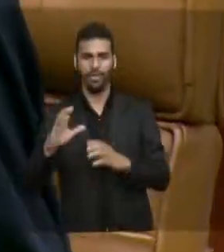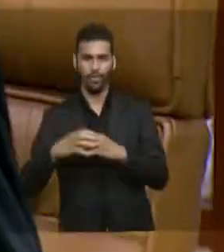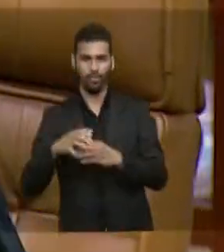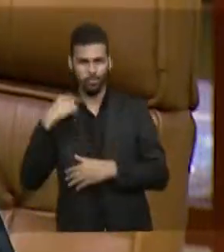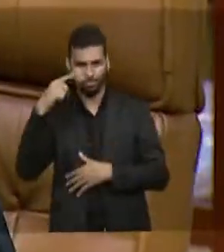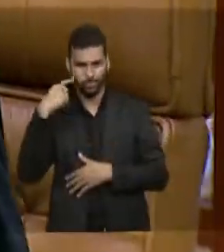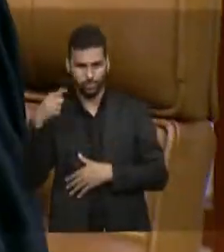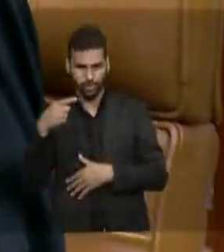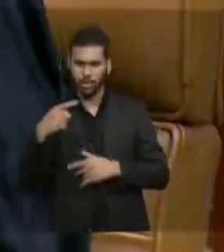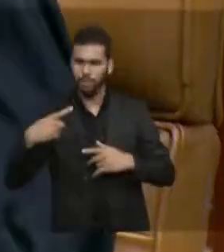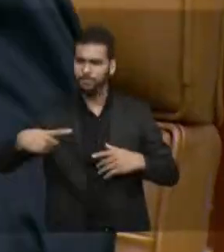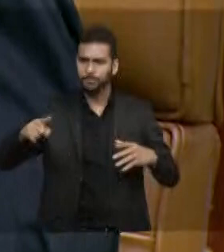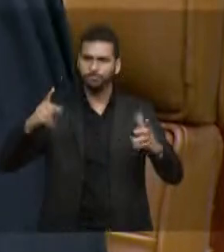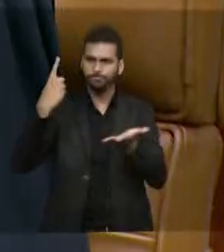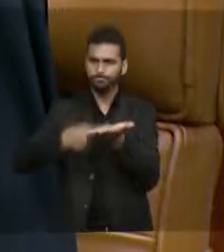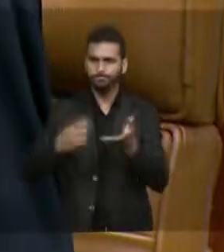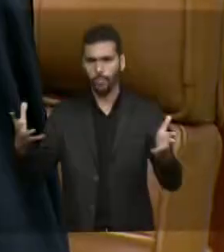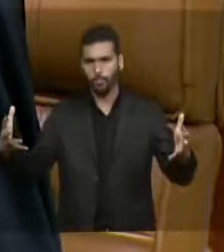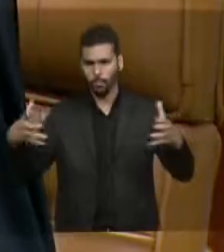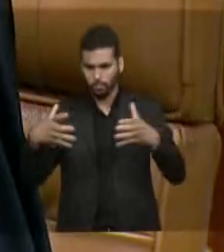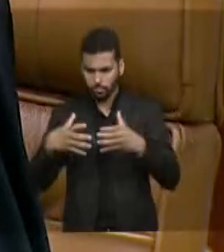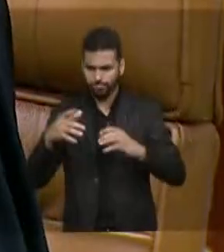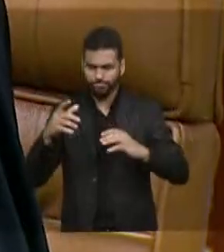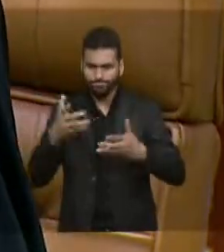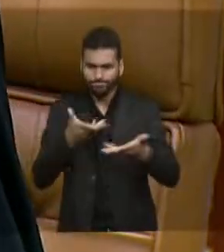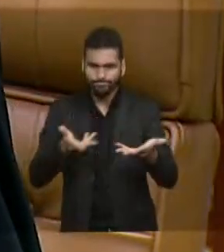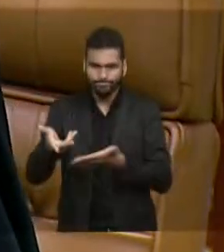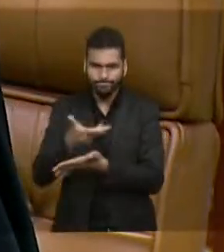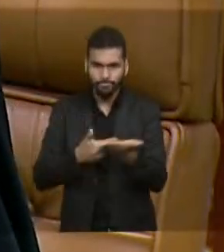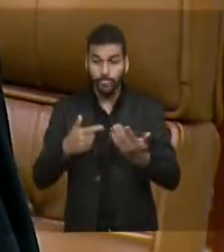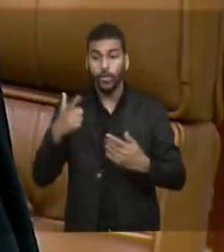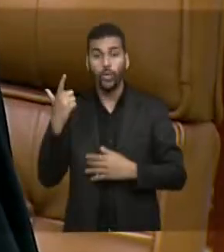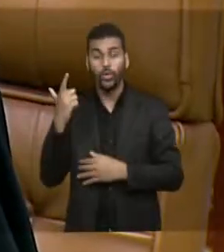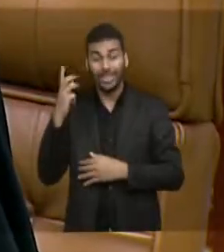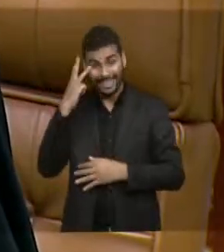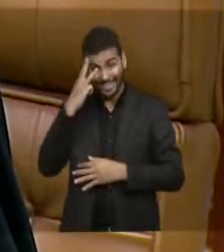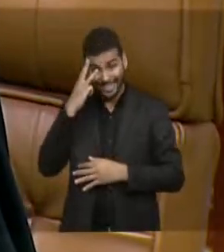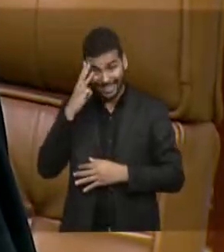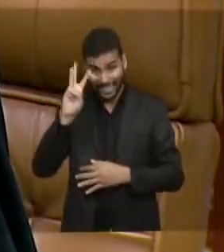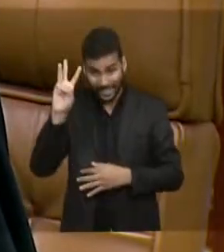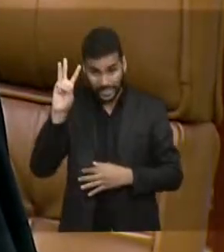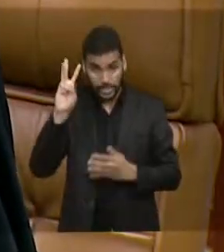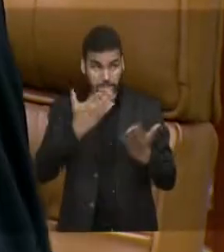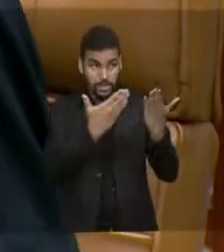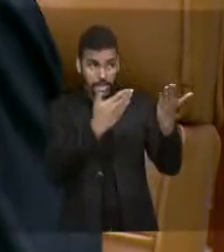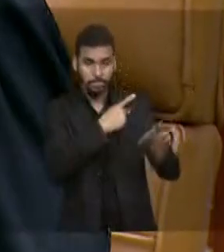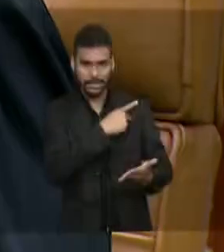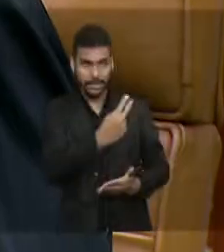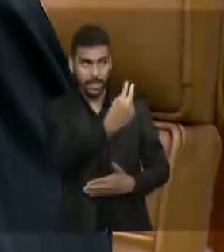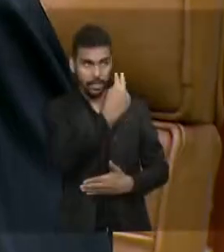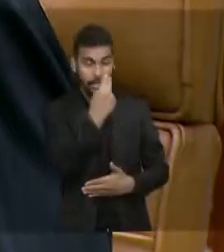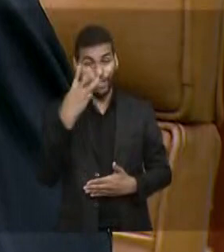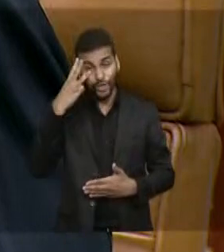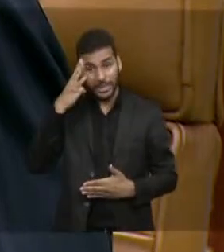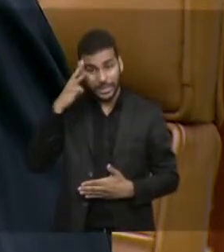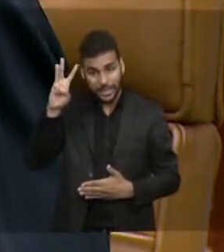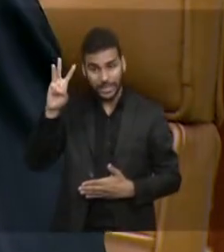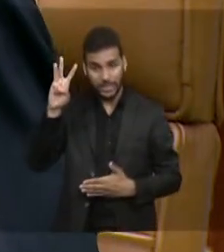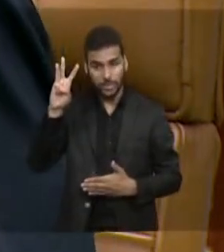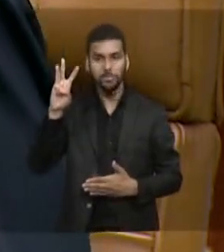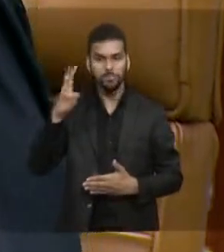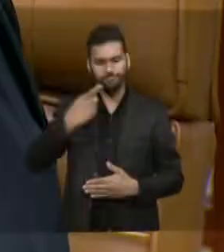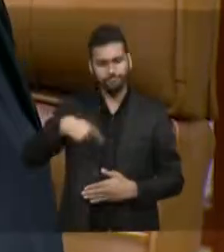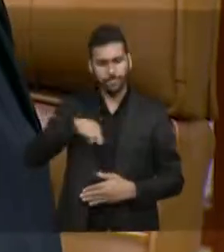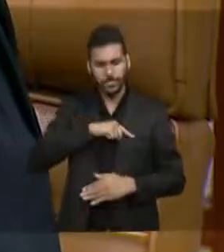nós Montamos um mutirão em que em três dias presidente em três dias é nós